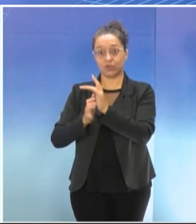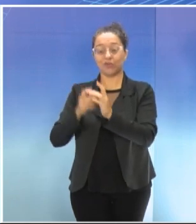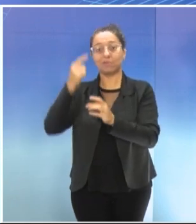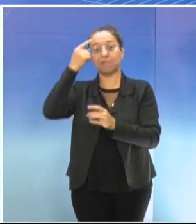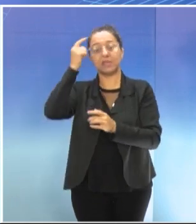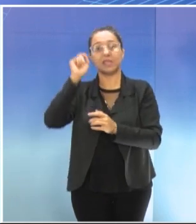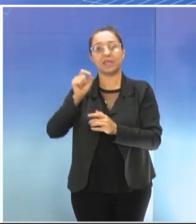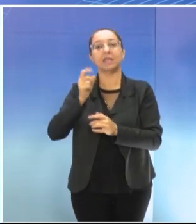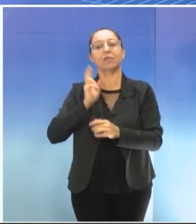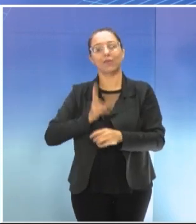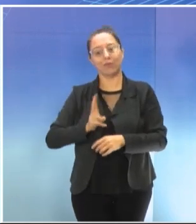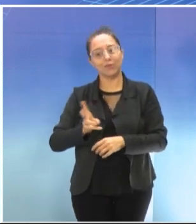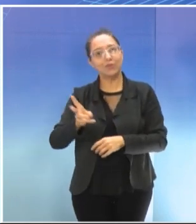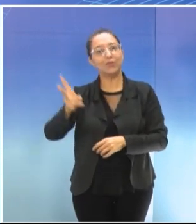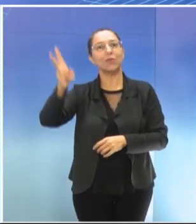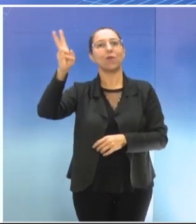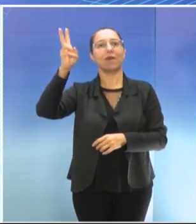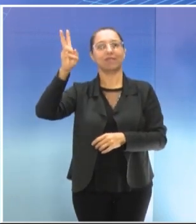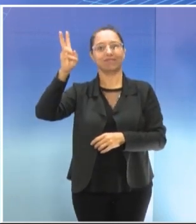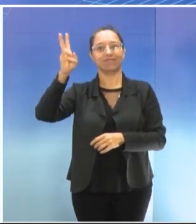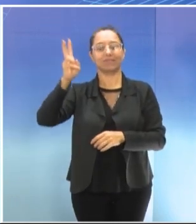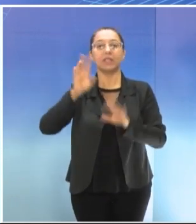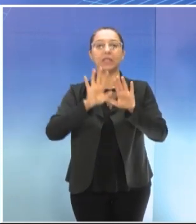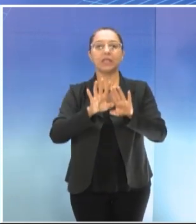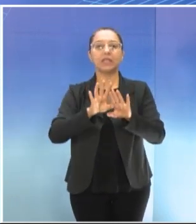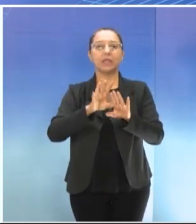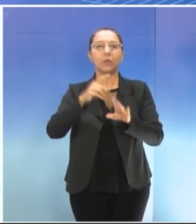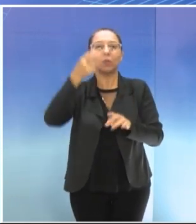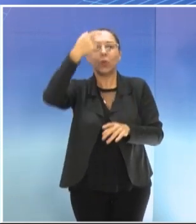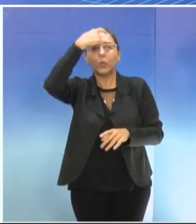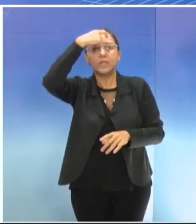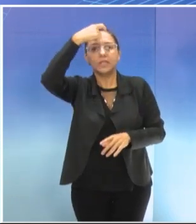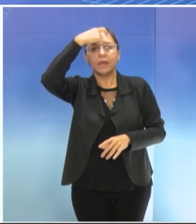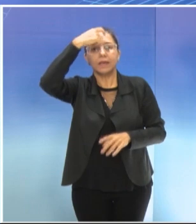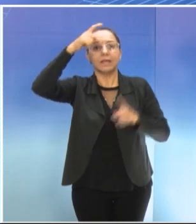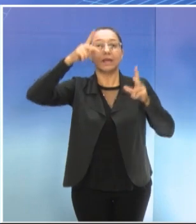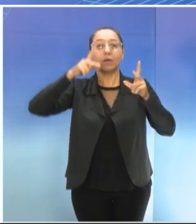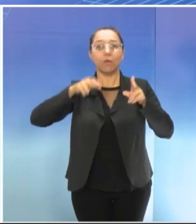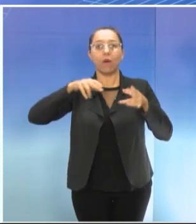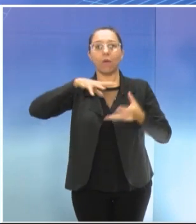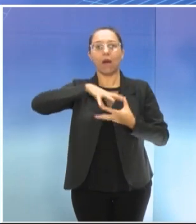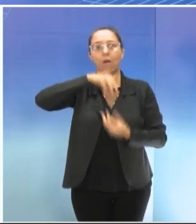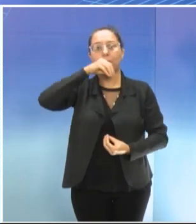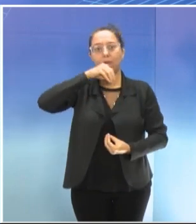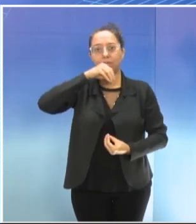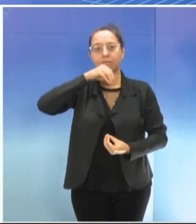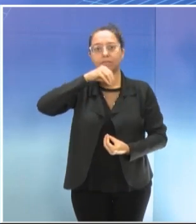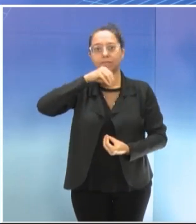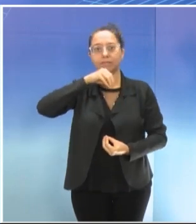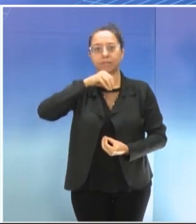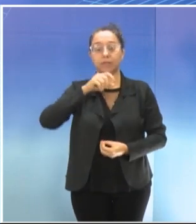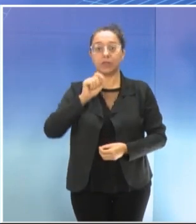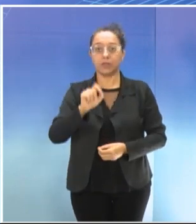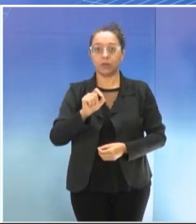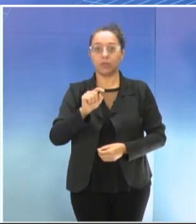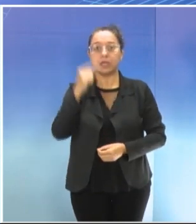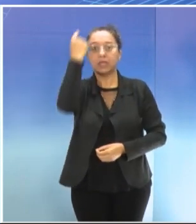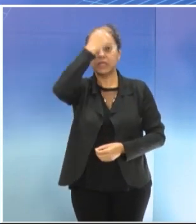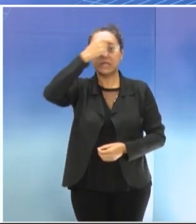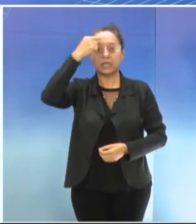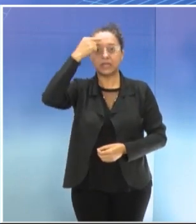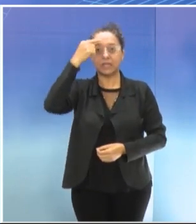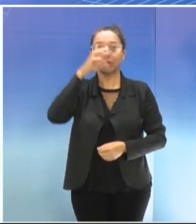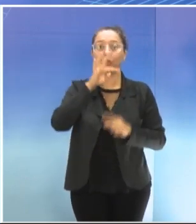acabar? Para os cristãos, não vai acabar. Ela é imortal. Então, consciência é a mesma coisa